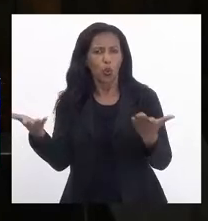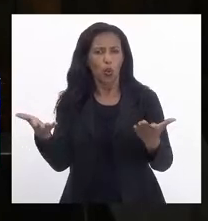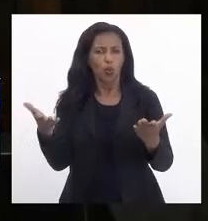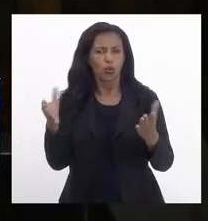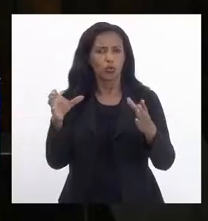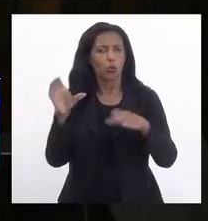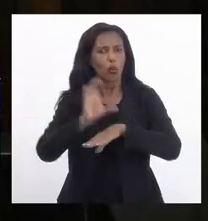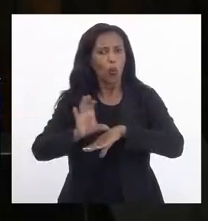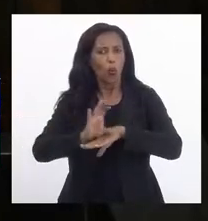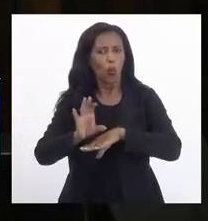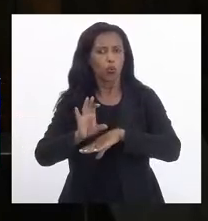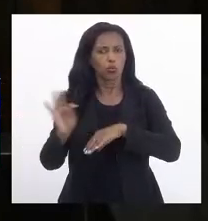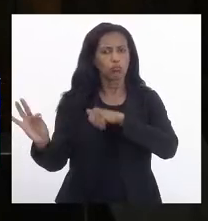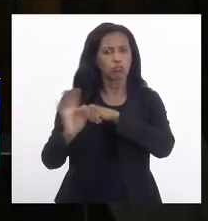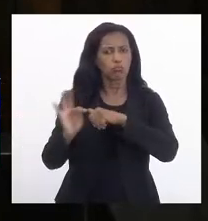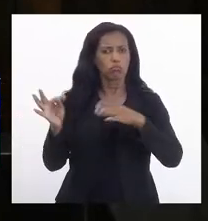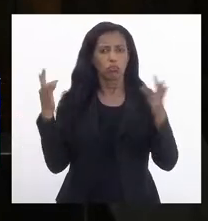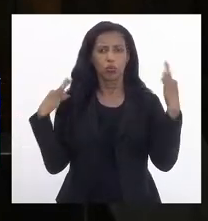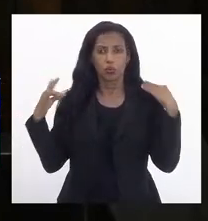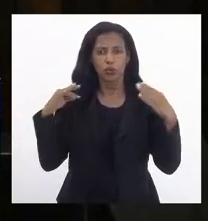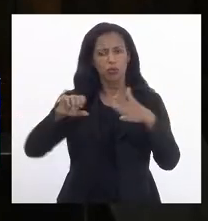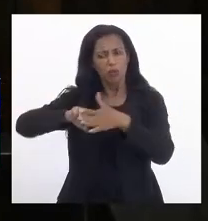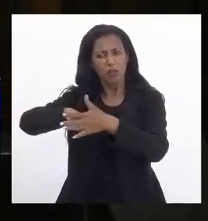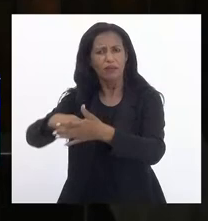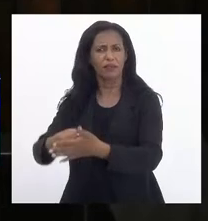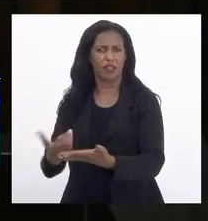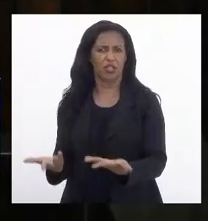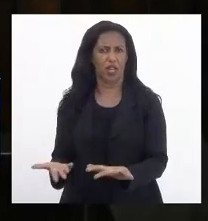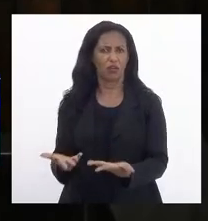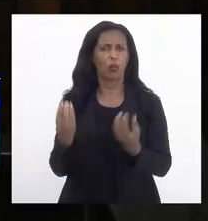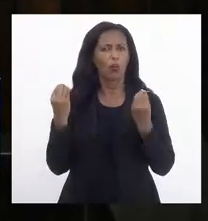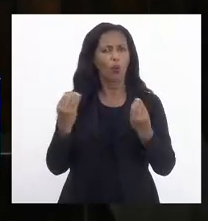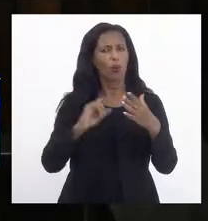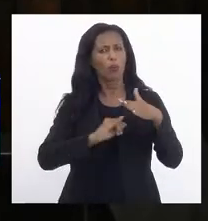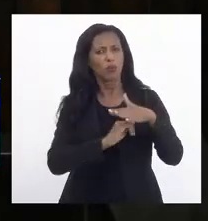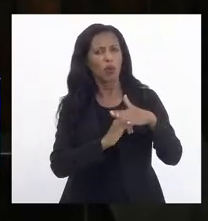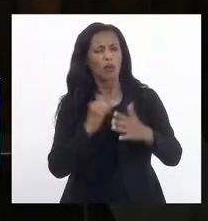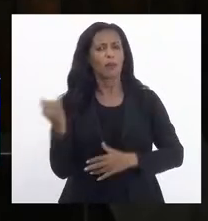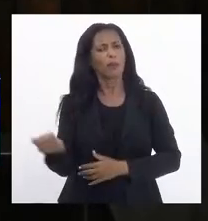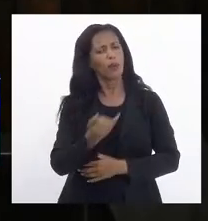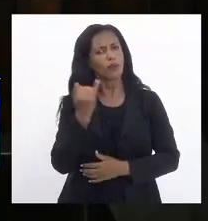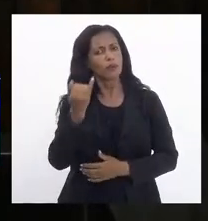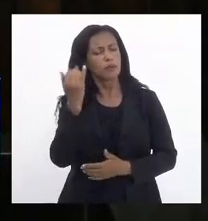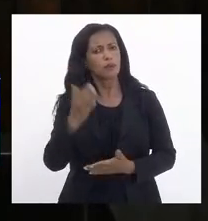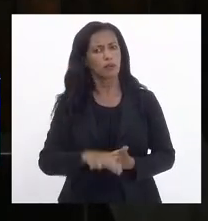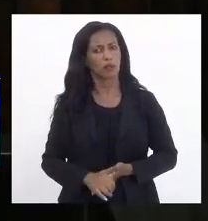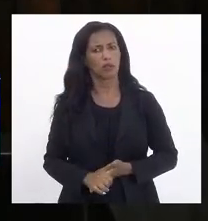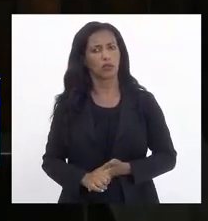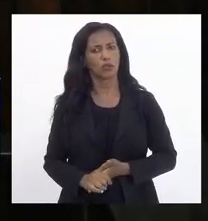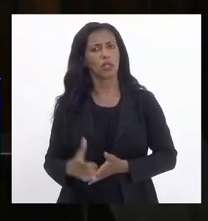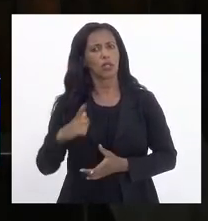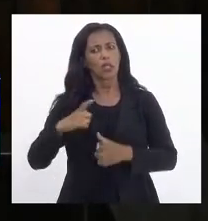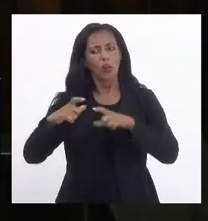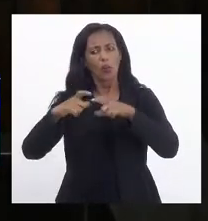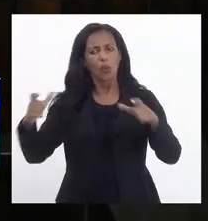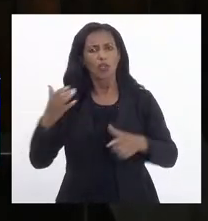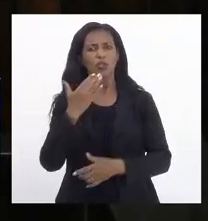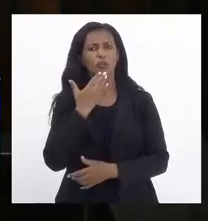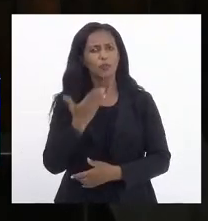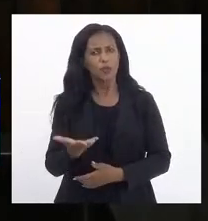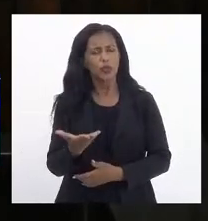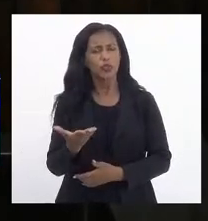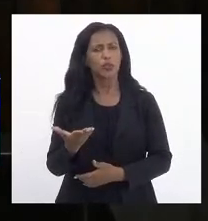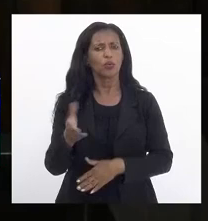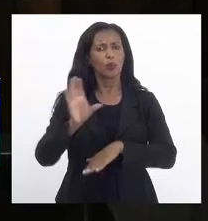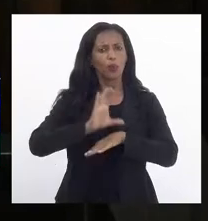curso técnico, está sendo fechado, numa instituição importante, que há uma grande demanda de oferta para esse